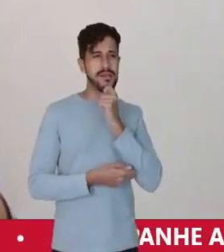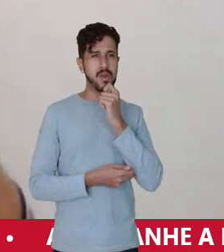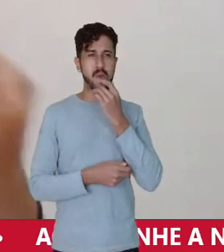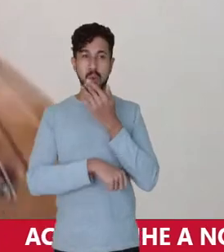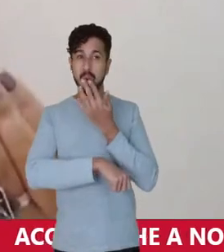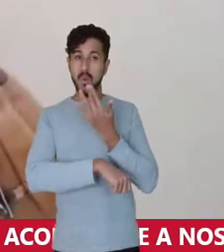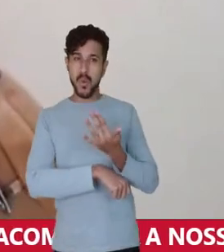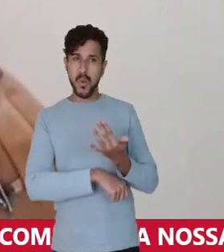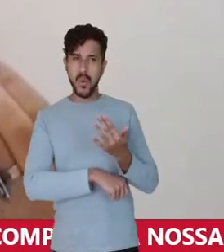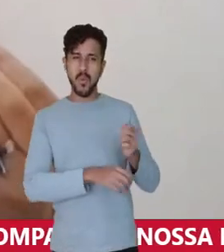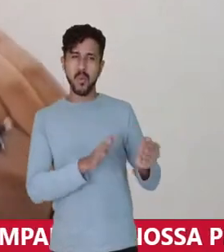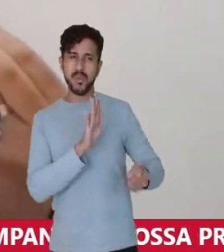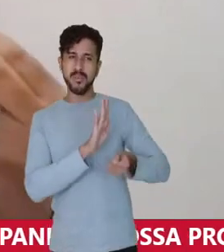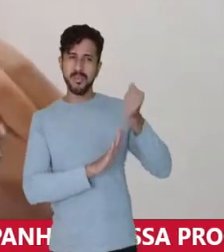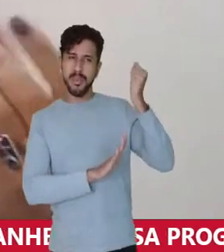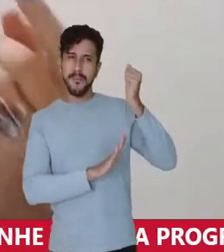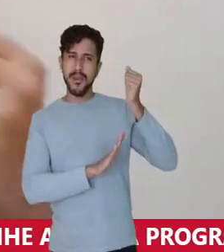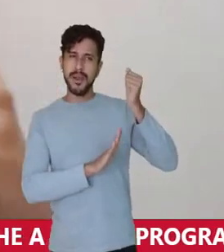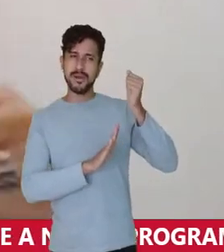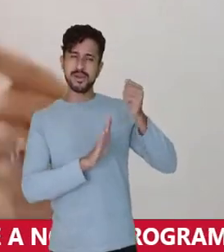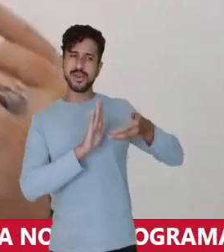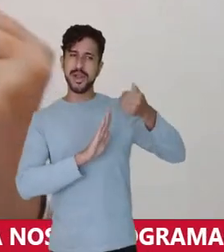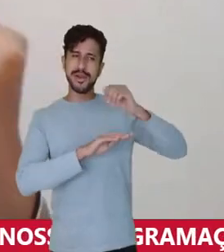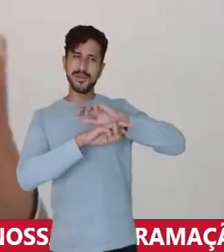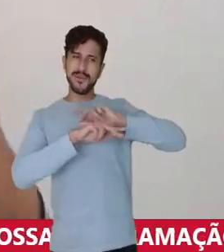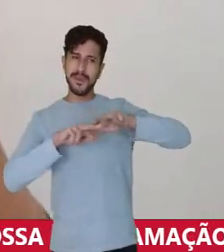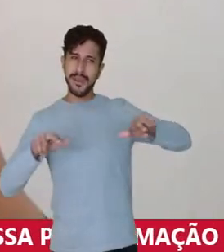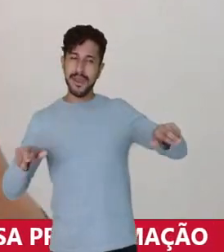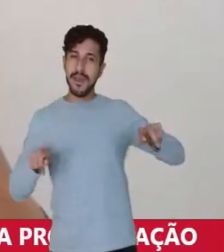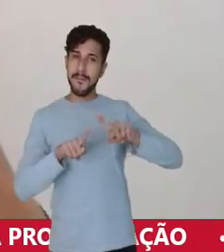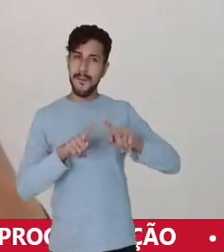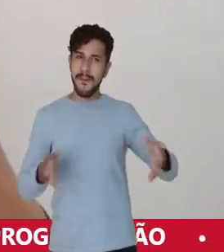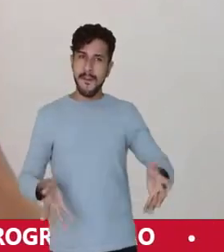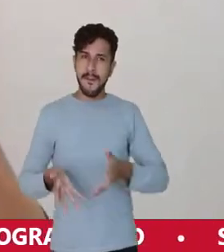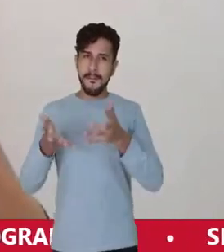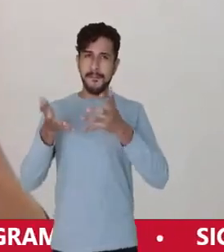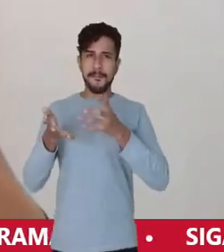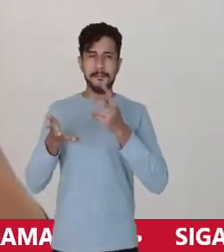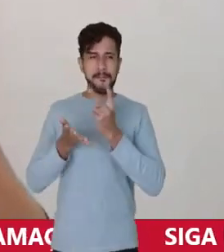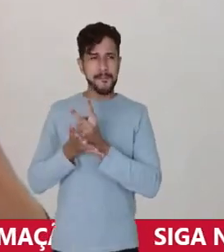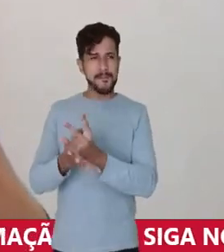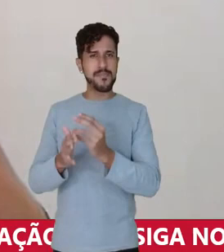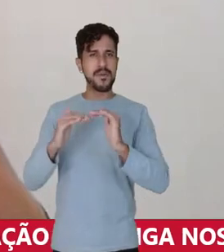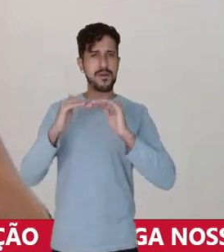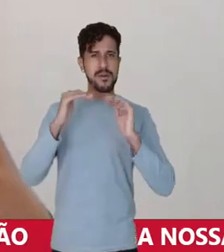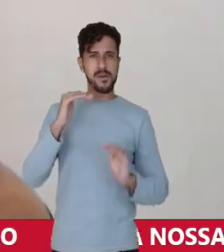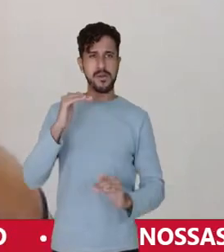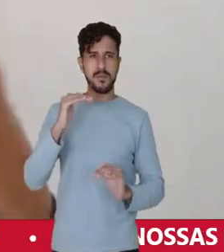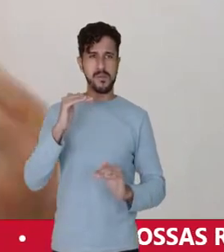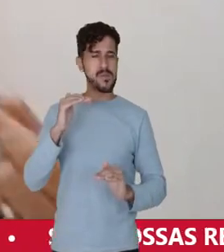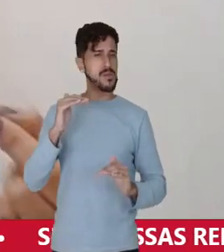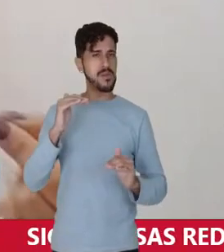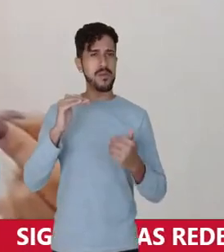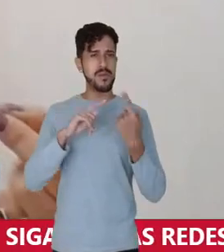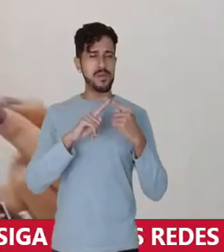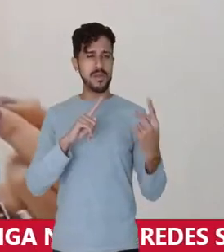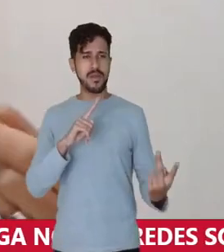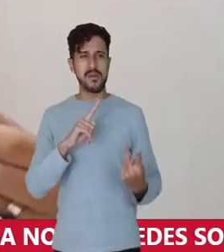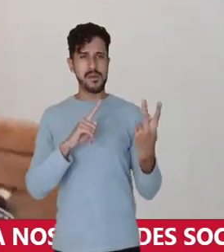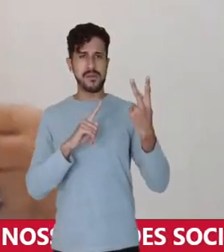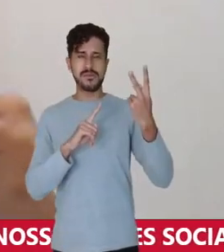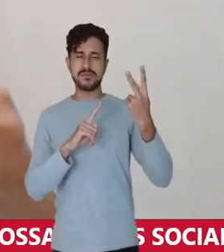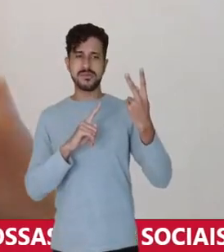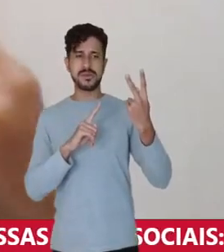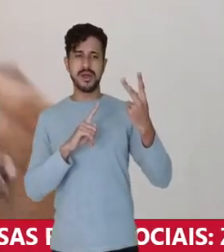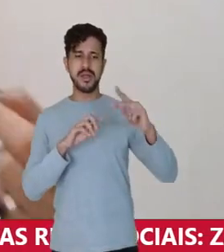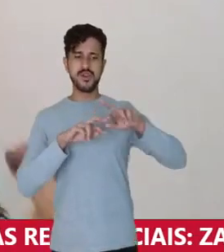mostravam, elas apagavam as diferenças, mas, sobretudo, elas fomentavam a manutenção da desigualdade, né? Porque não reconhecer a